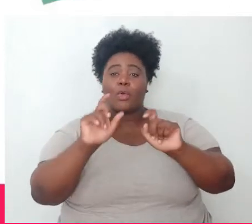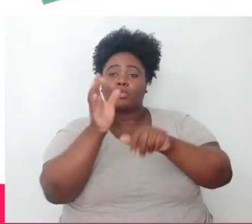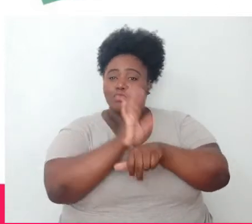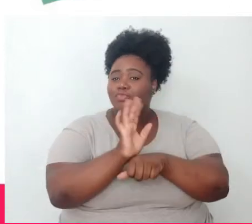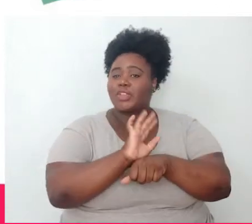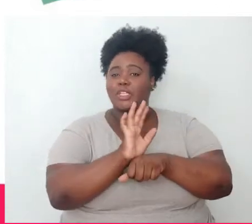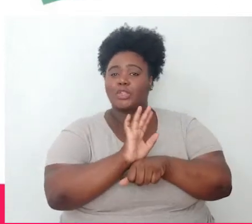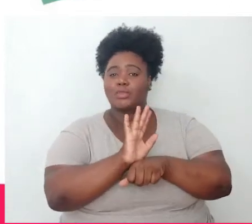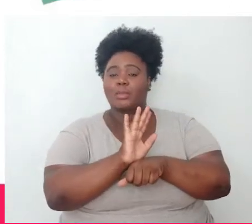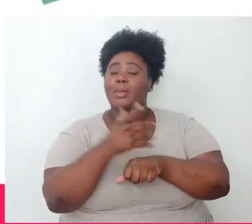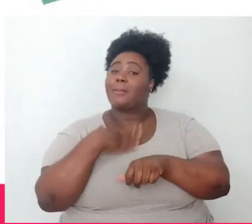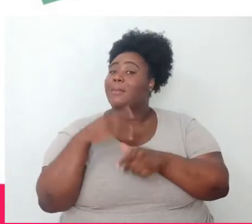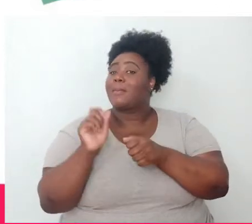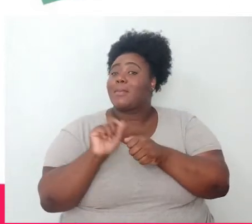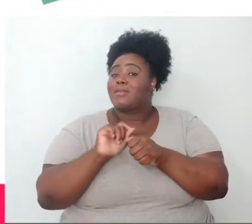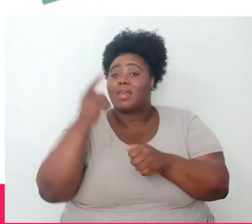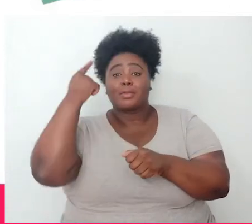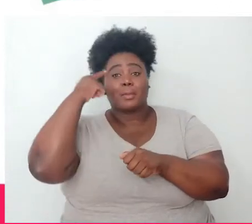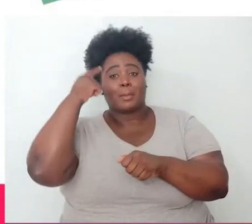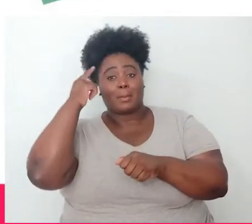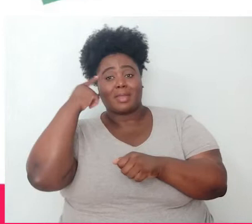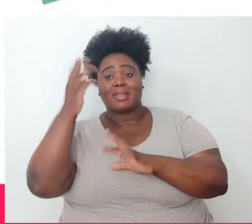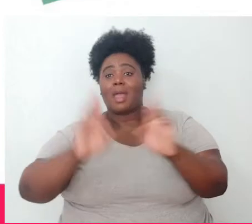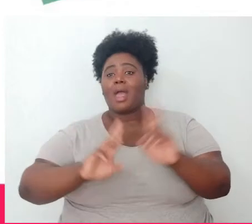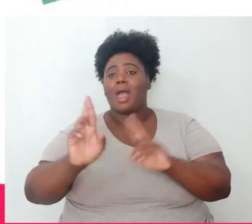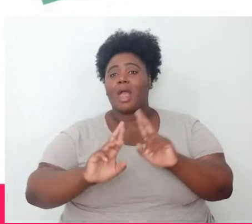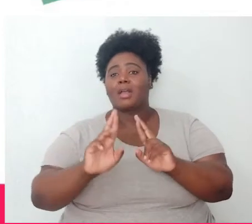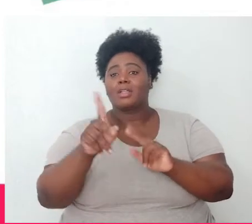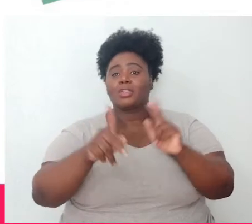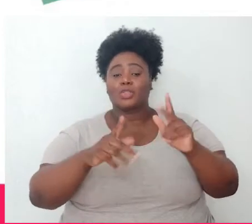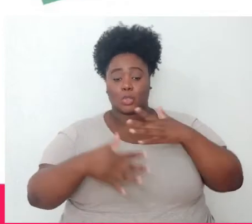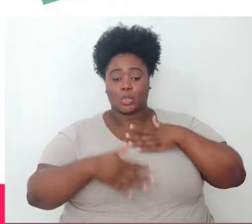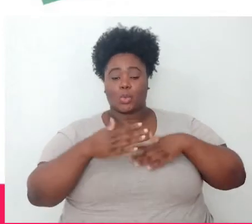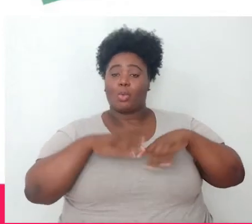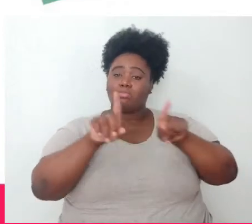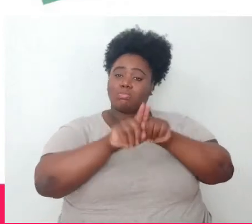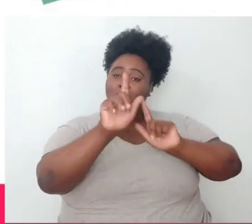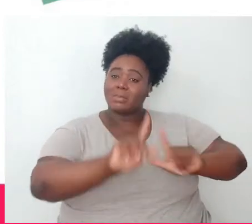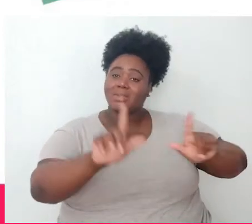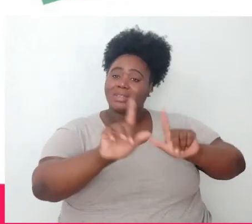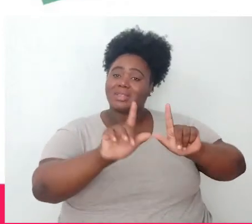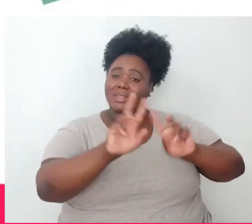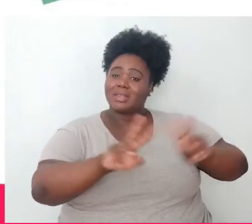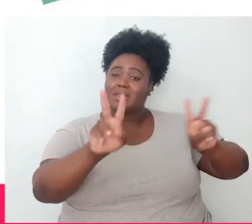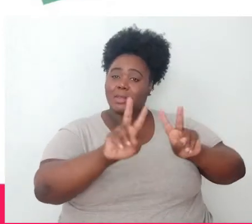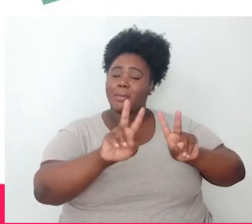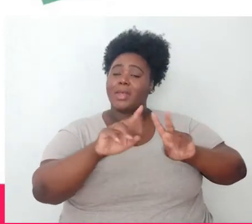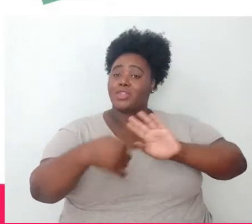vídeo, me fazem pensar essa relação do corpo e da imagem, da